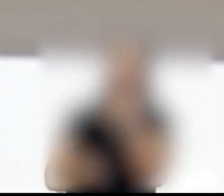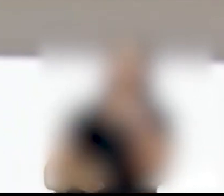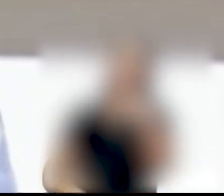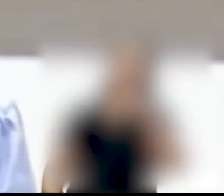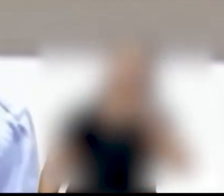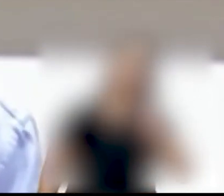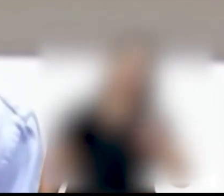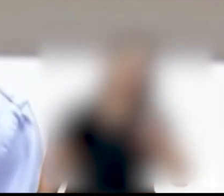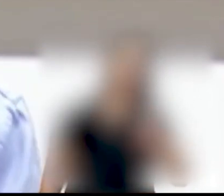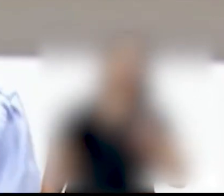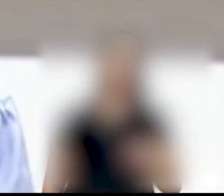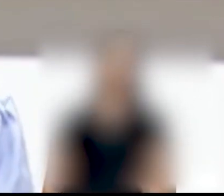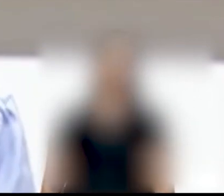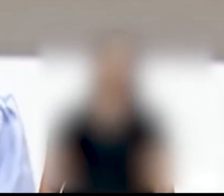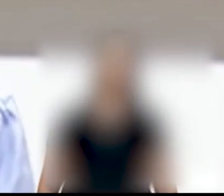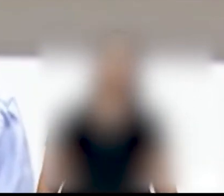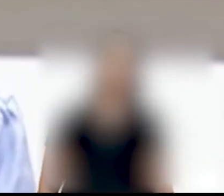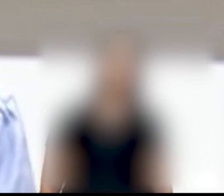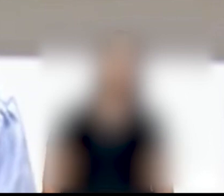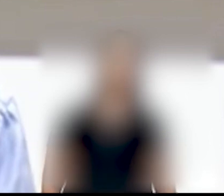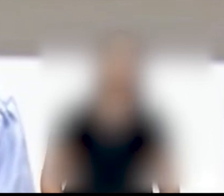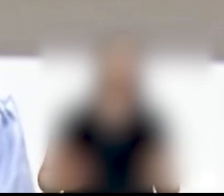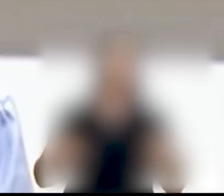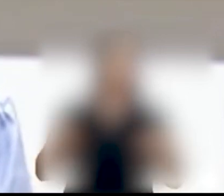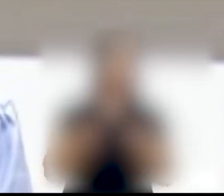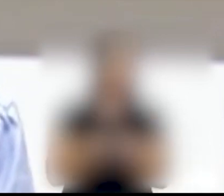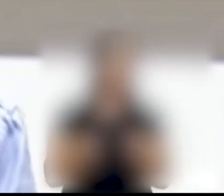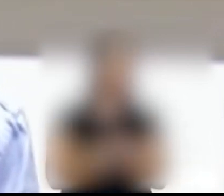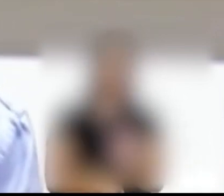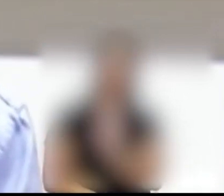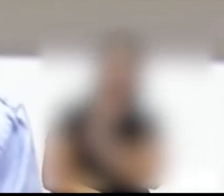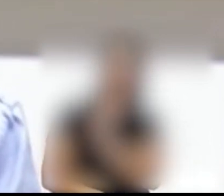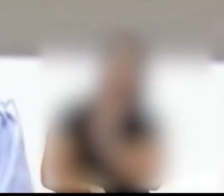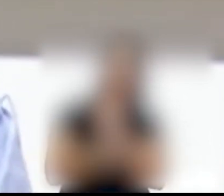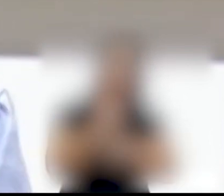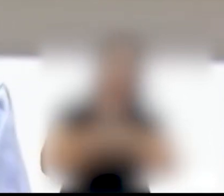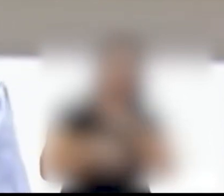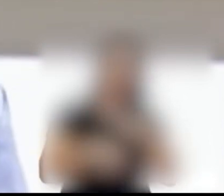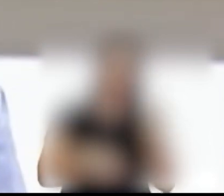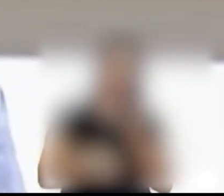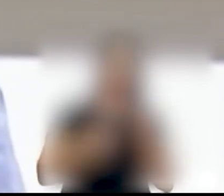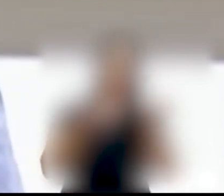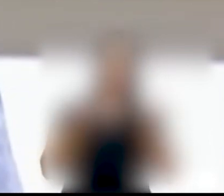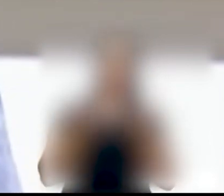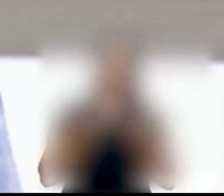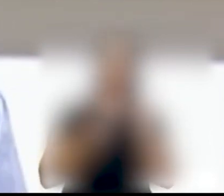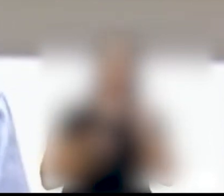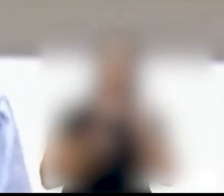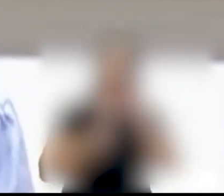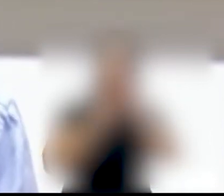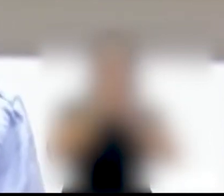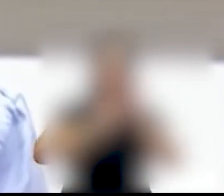PGD. Queremos também para os nossos técnicos uma UFO sem assédio.